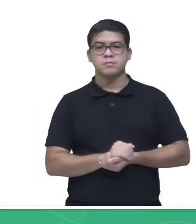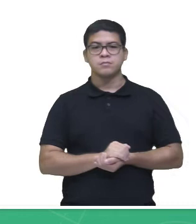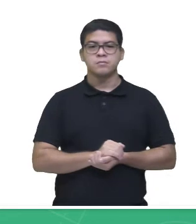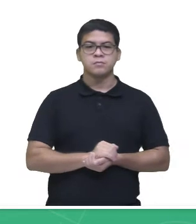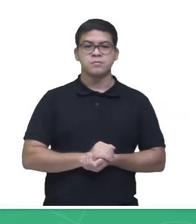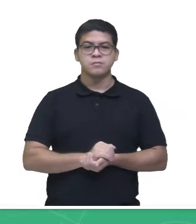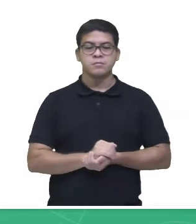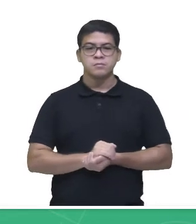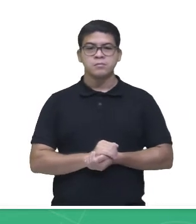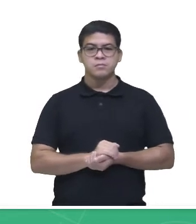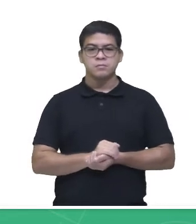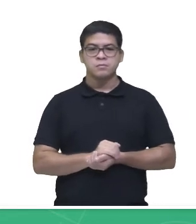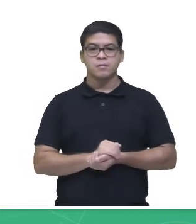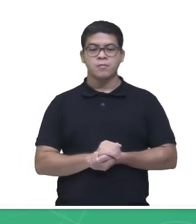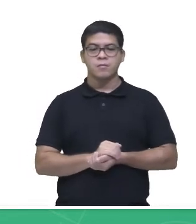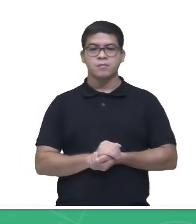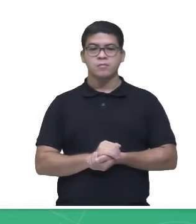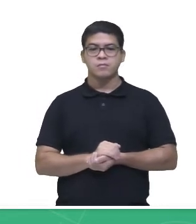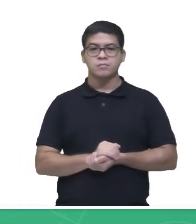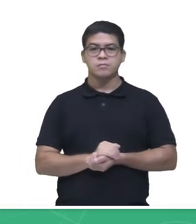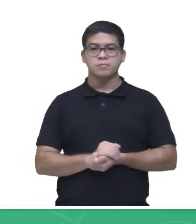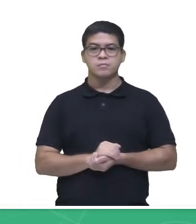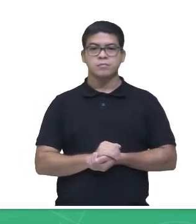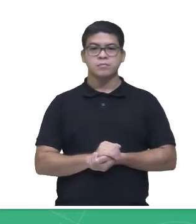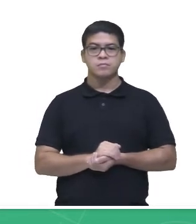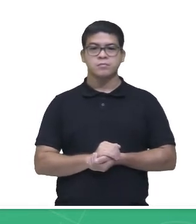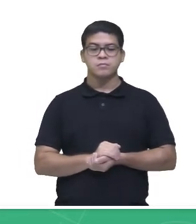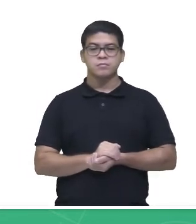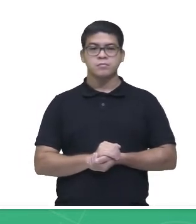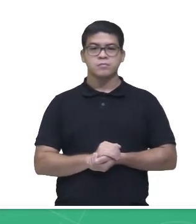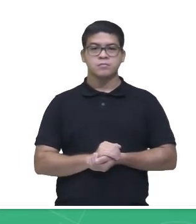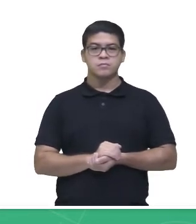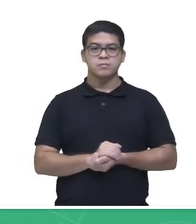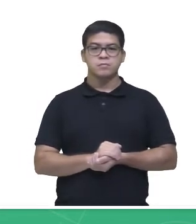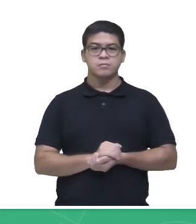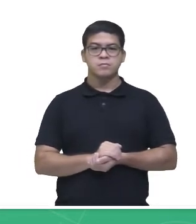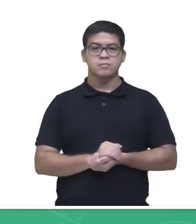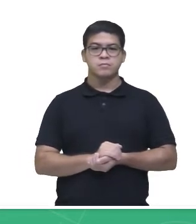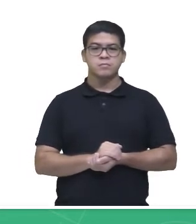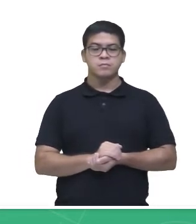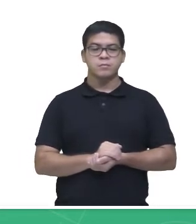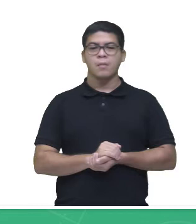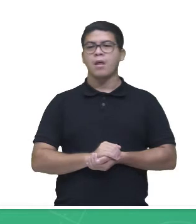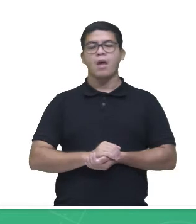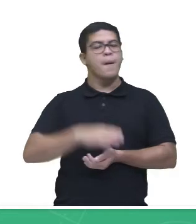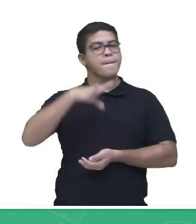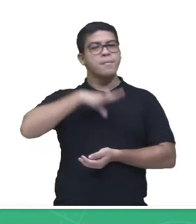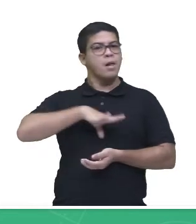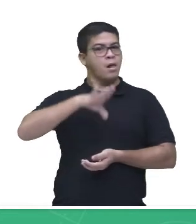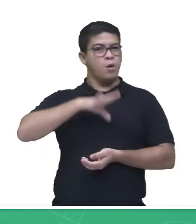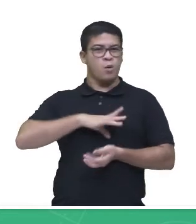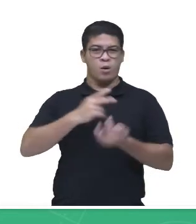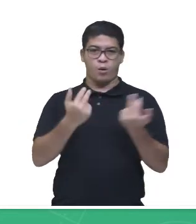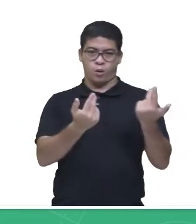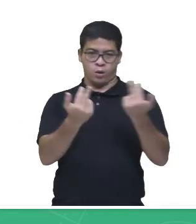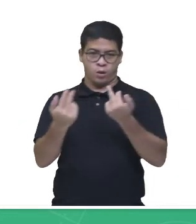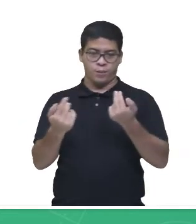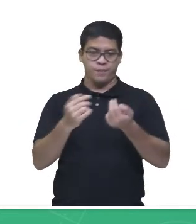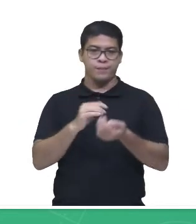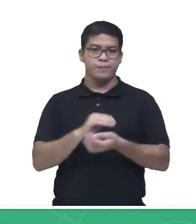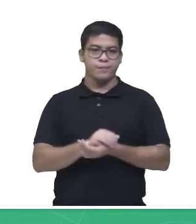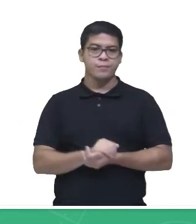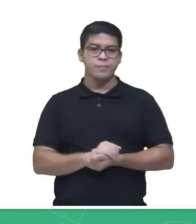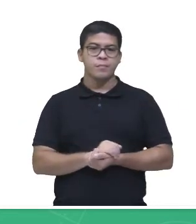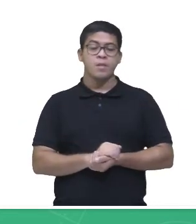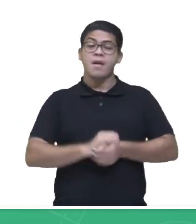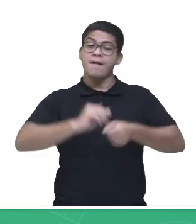escreve o particípio no português, escrito, ok? O verbo hacer, para